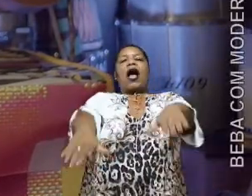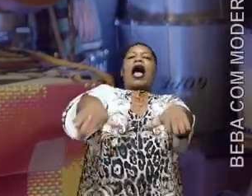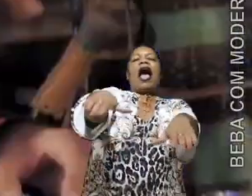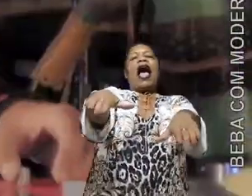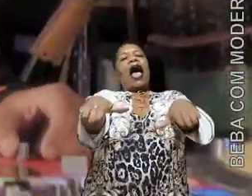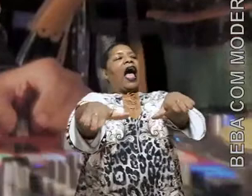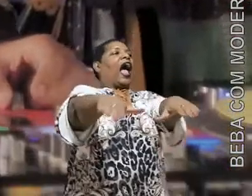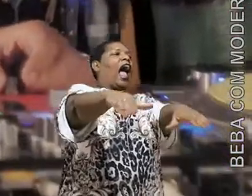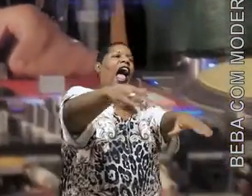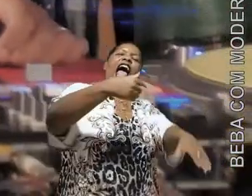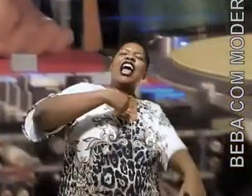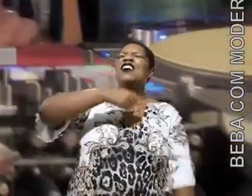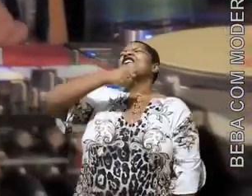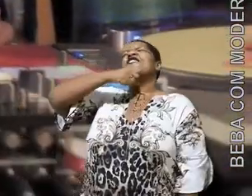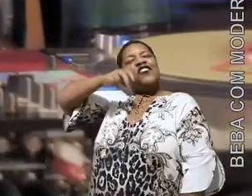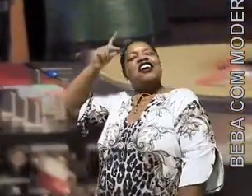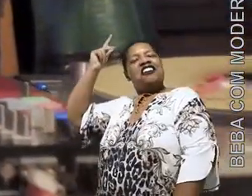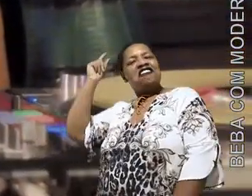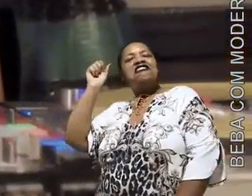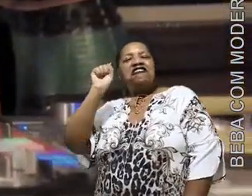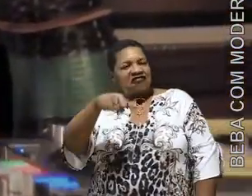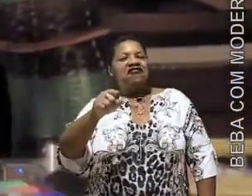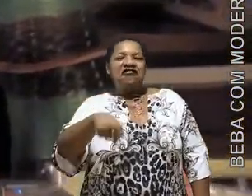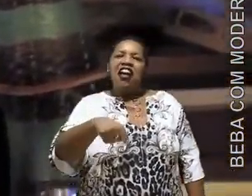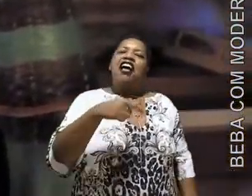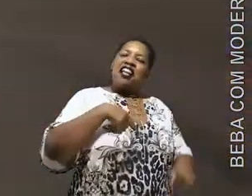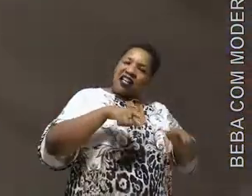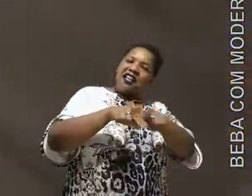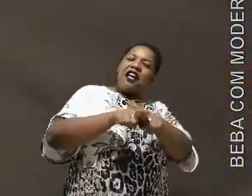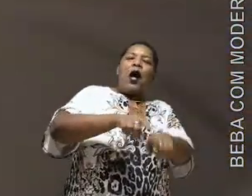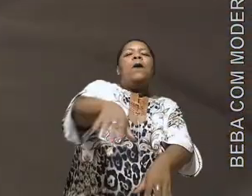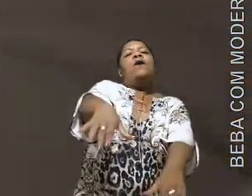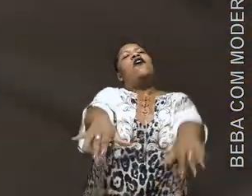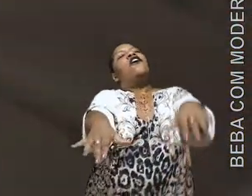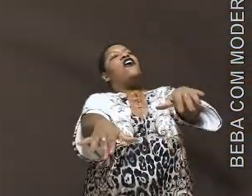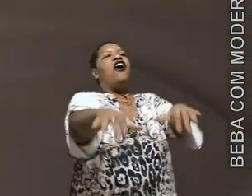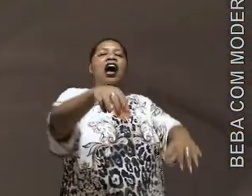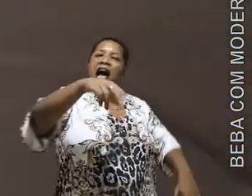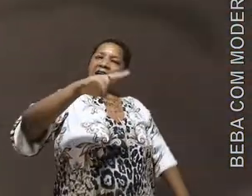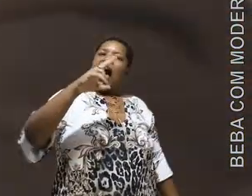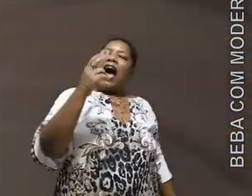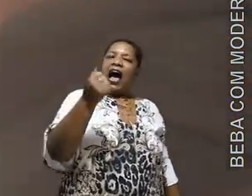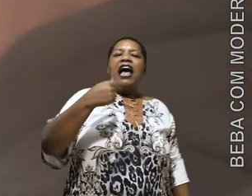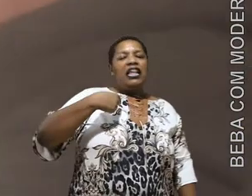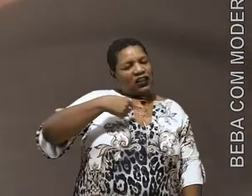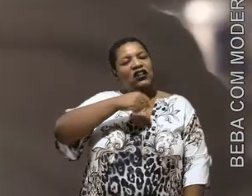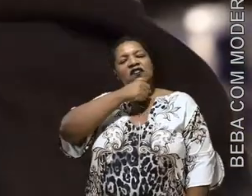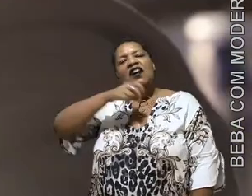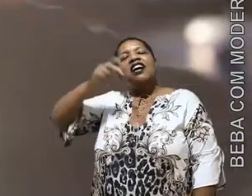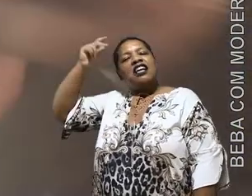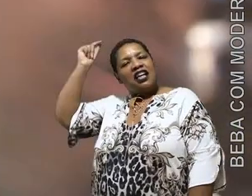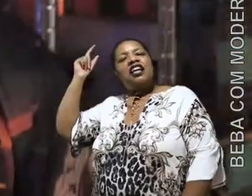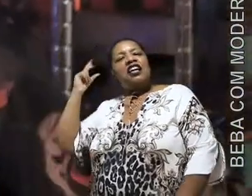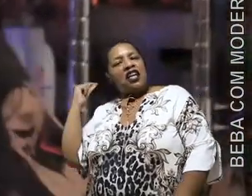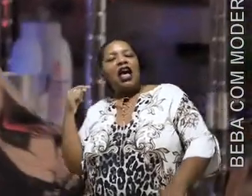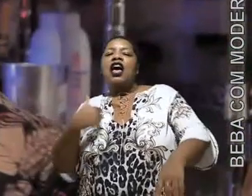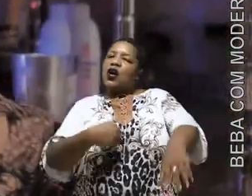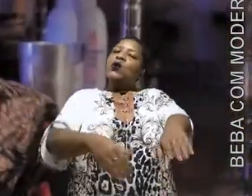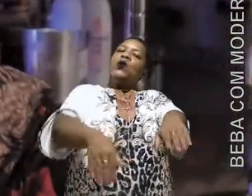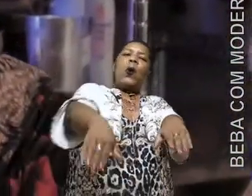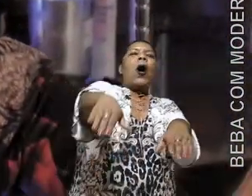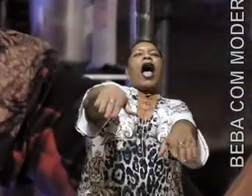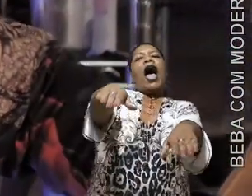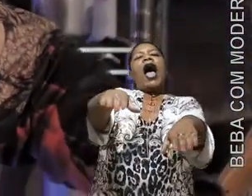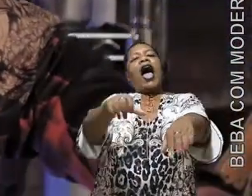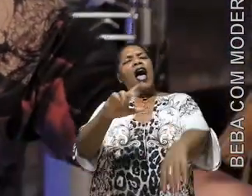Hi certinho burra burra burra vão burra burra burra burra burra burra